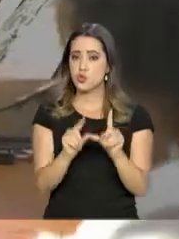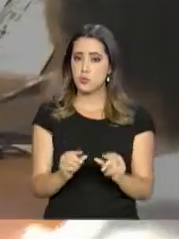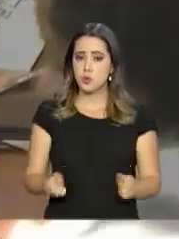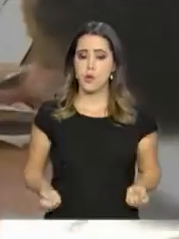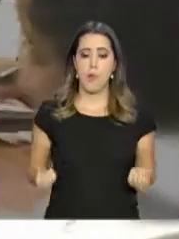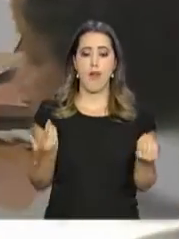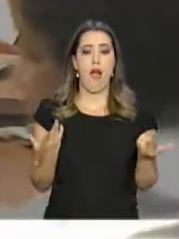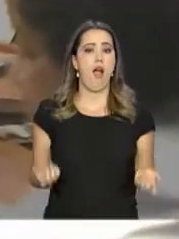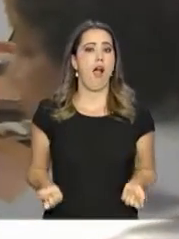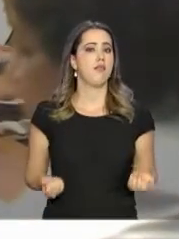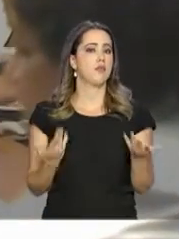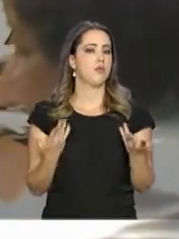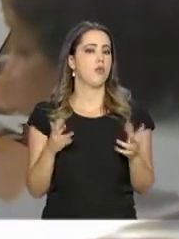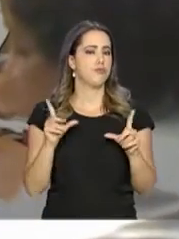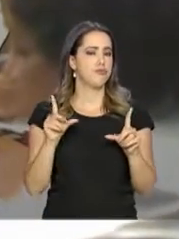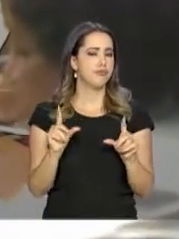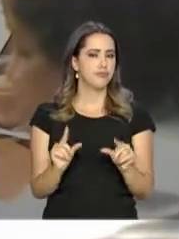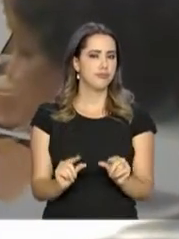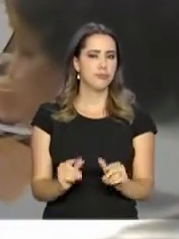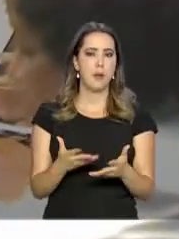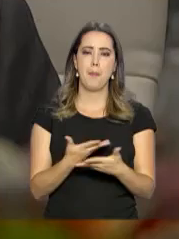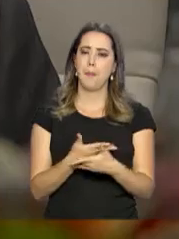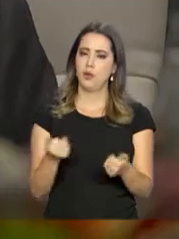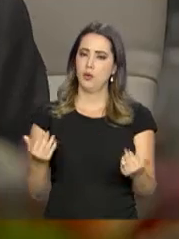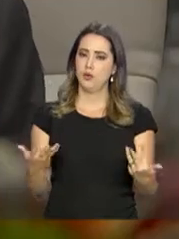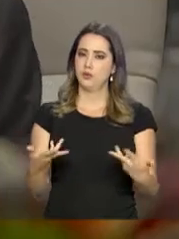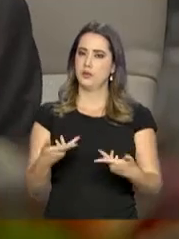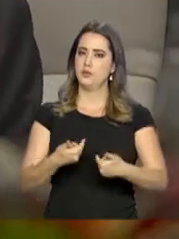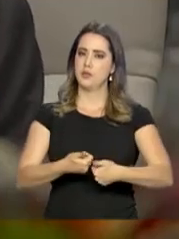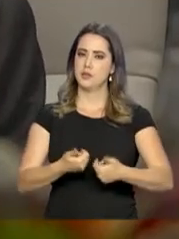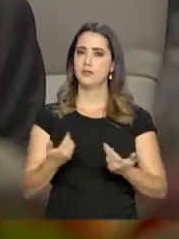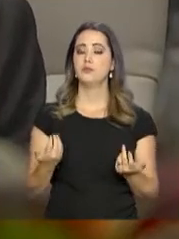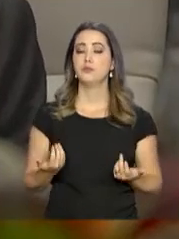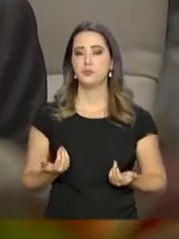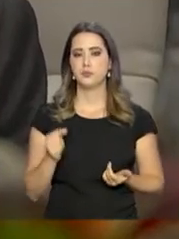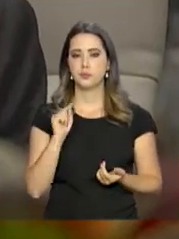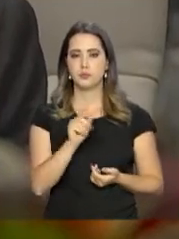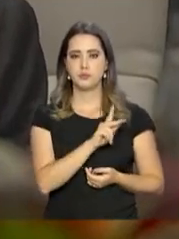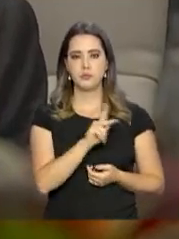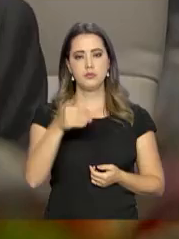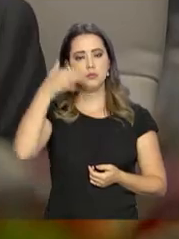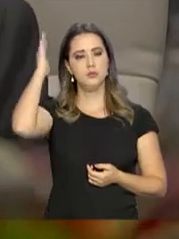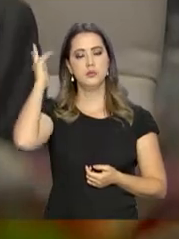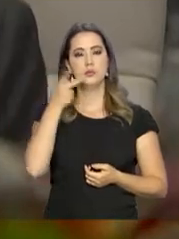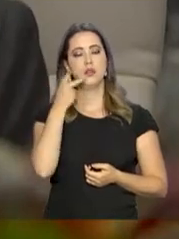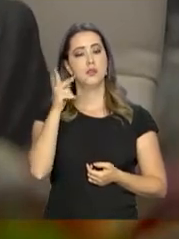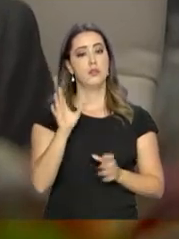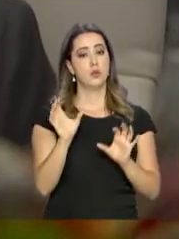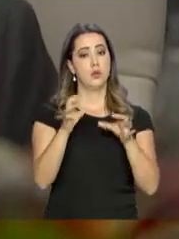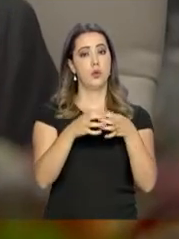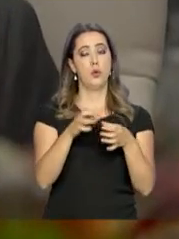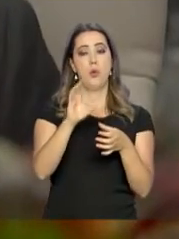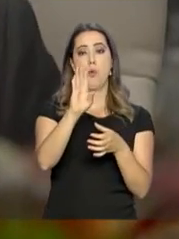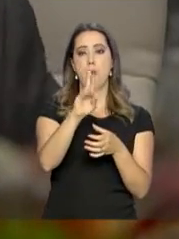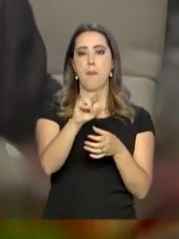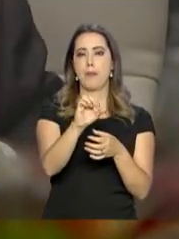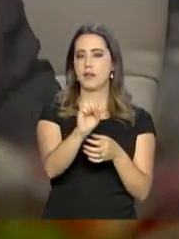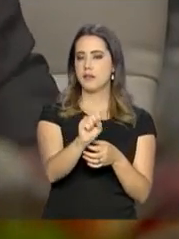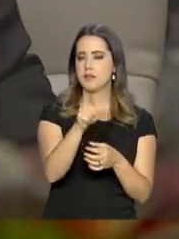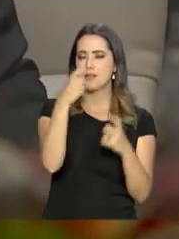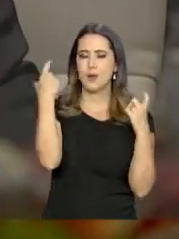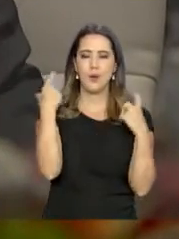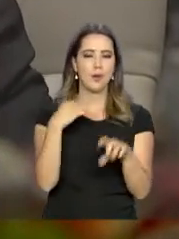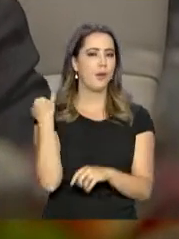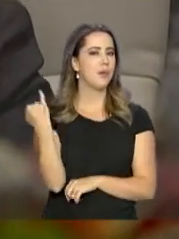o aumento da eficiência e da produtividade. O presidente Michel Temer citou o BRICS como espaço privilegiado